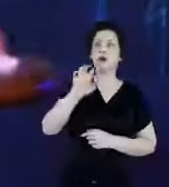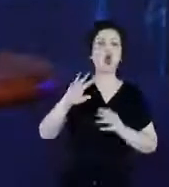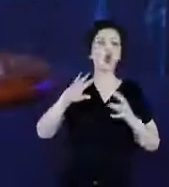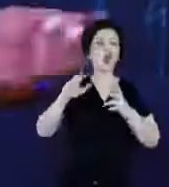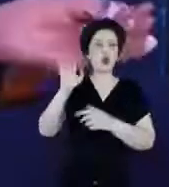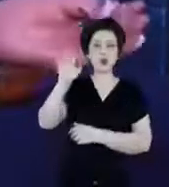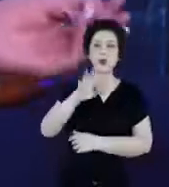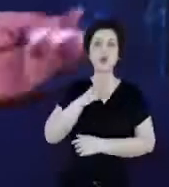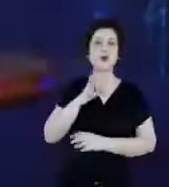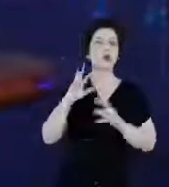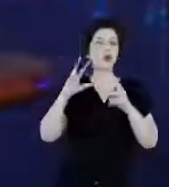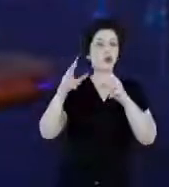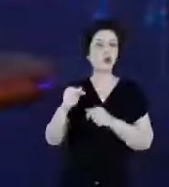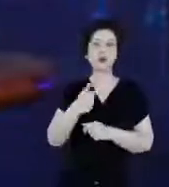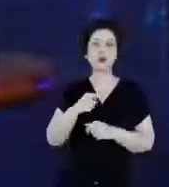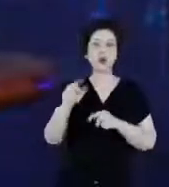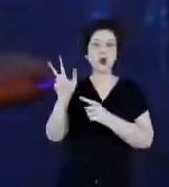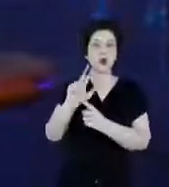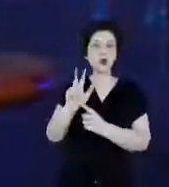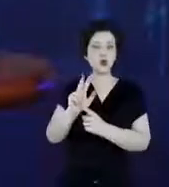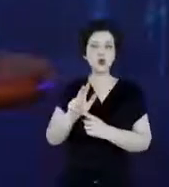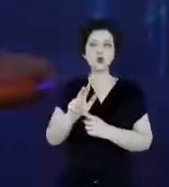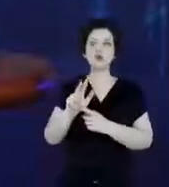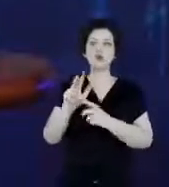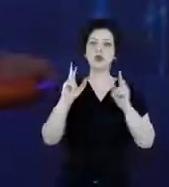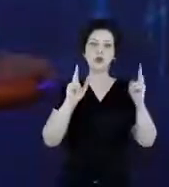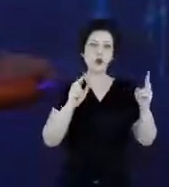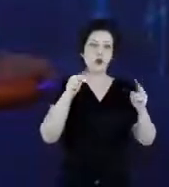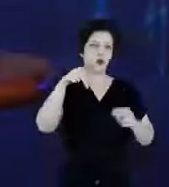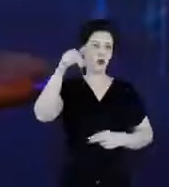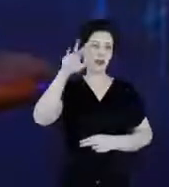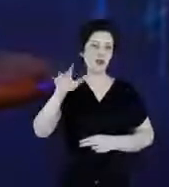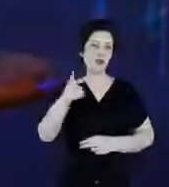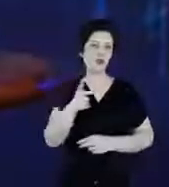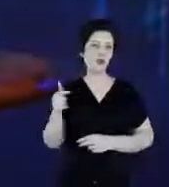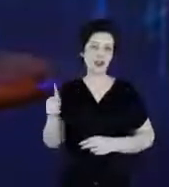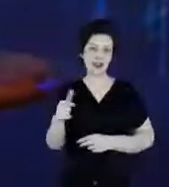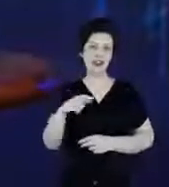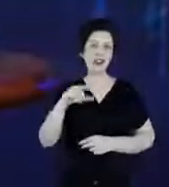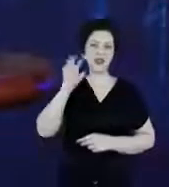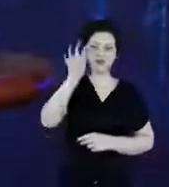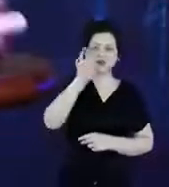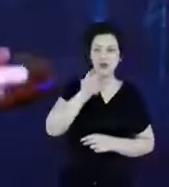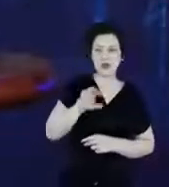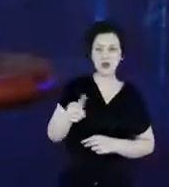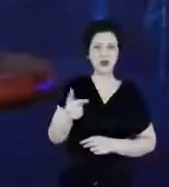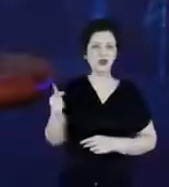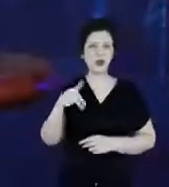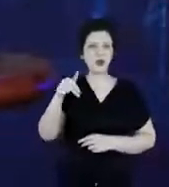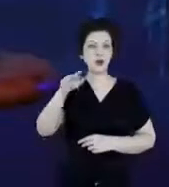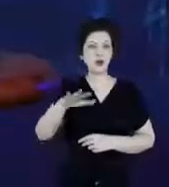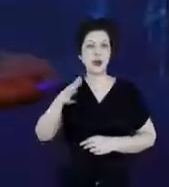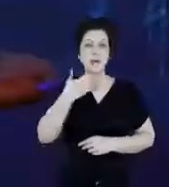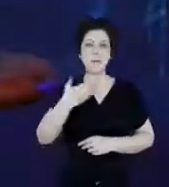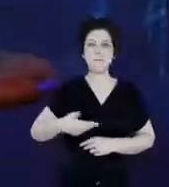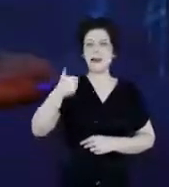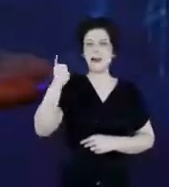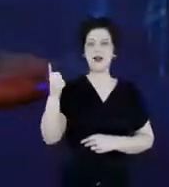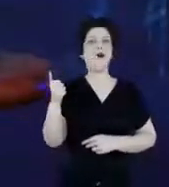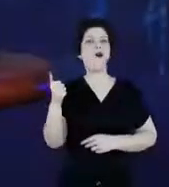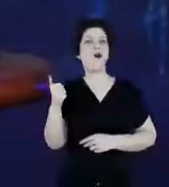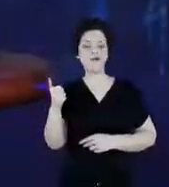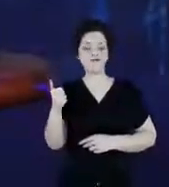a proporção de vento como tem lá no Nordeste. Aliás, o Nordeste, eu costumo dizer que a melhor esquina do Brasil é o Nordeste,